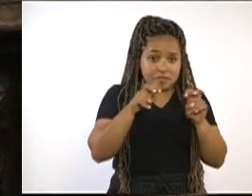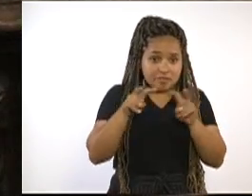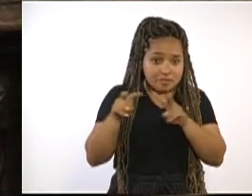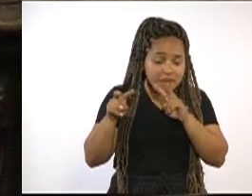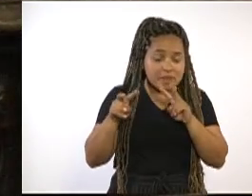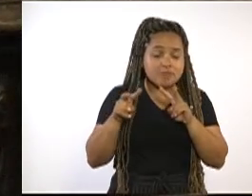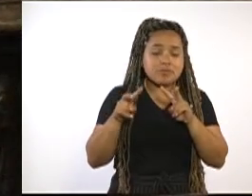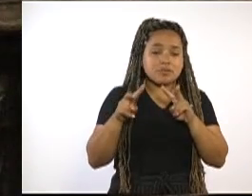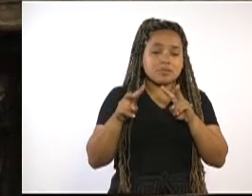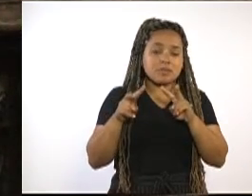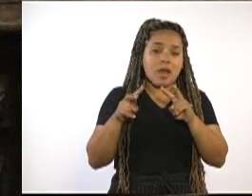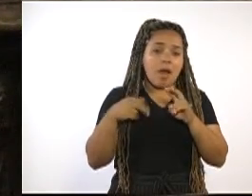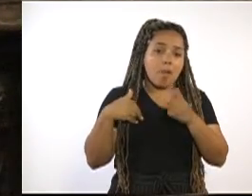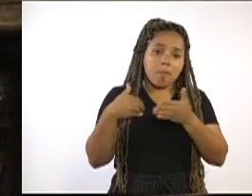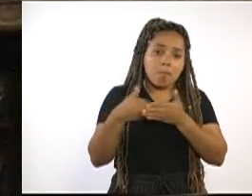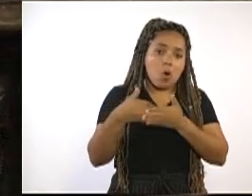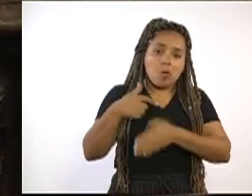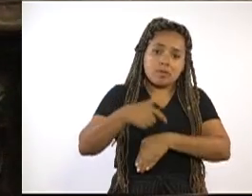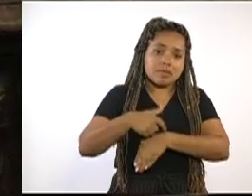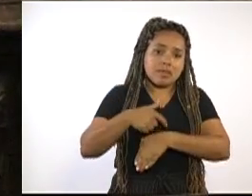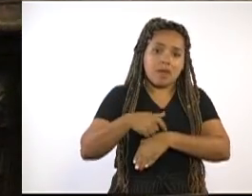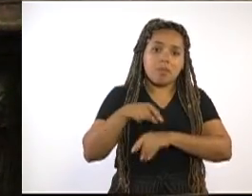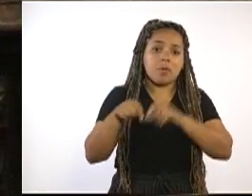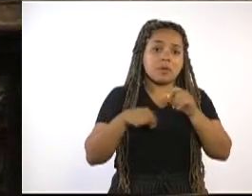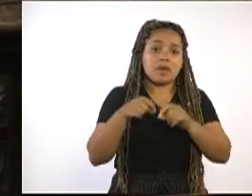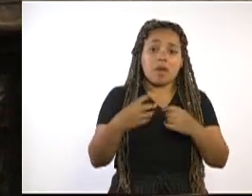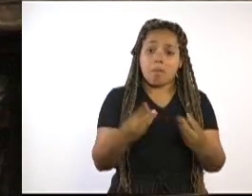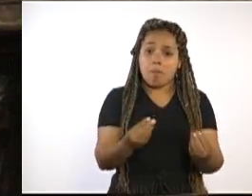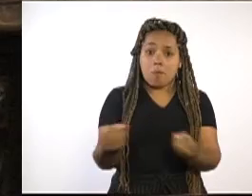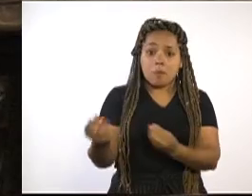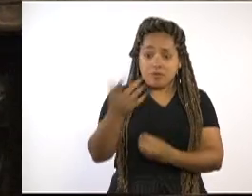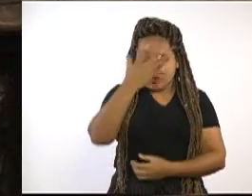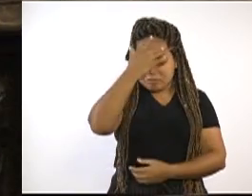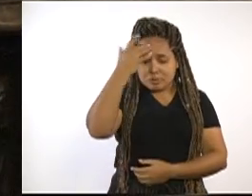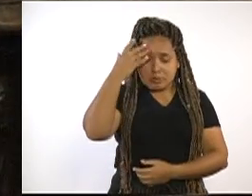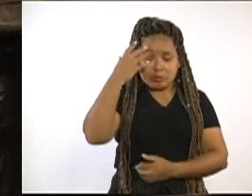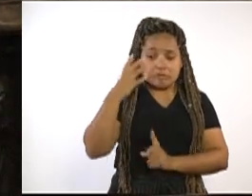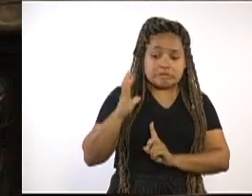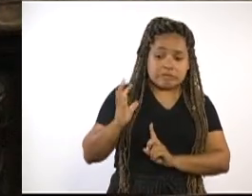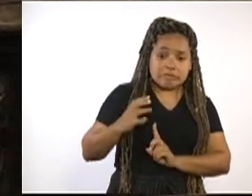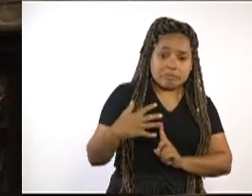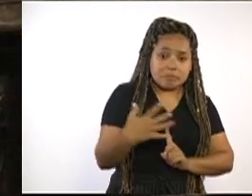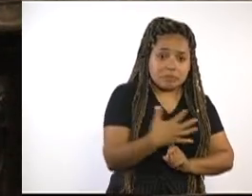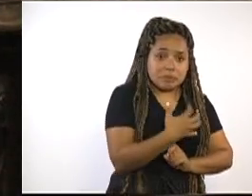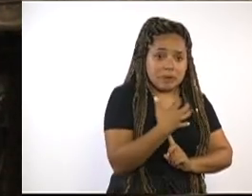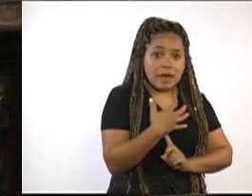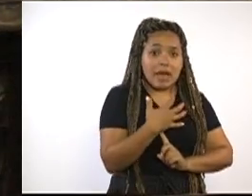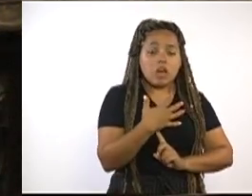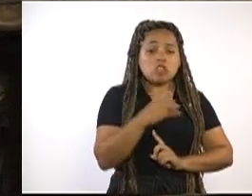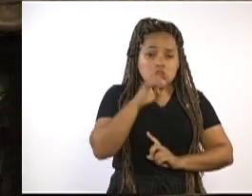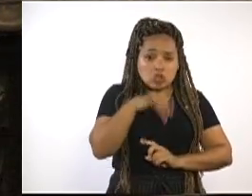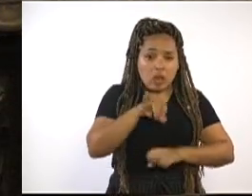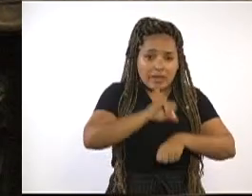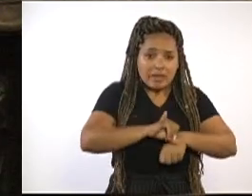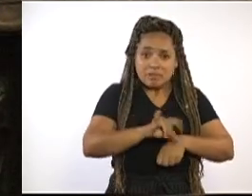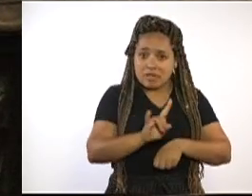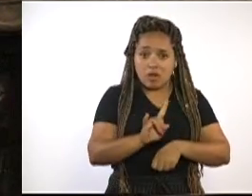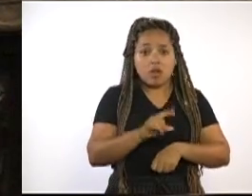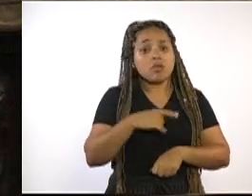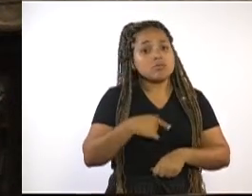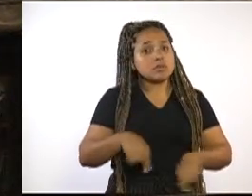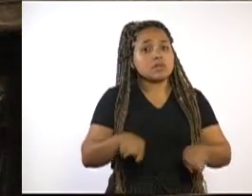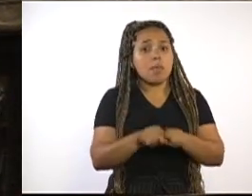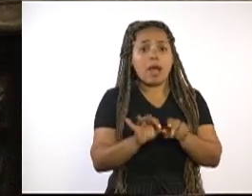recentemente, e ainda muitas pessoas estão afetadas, não só aqui na capital, como também na